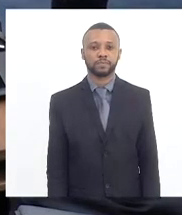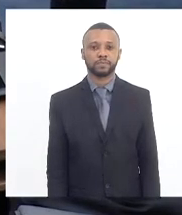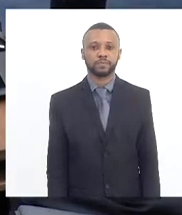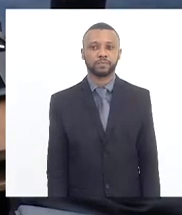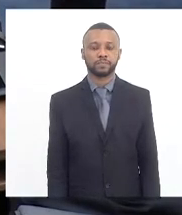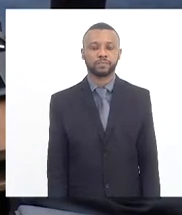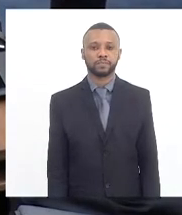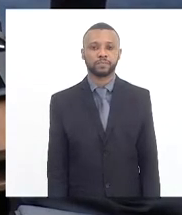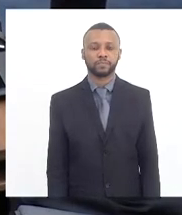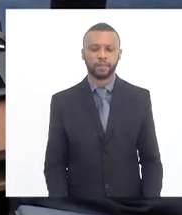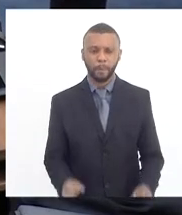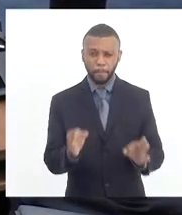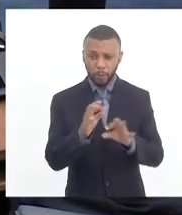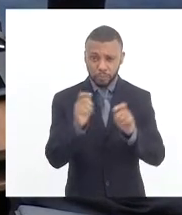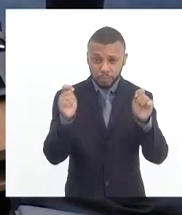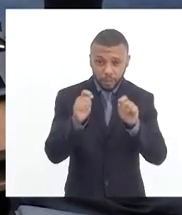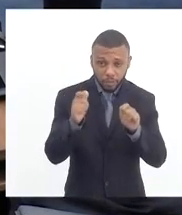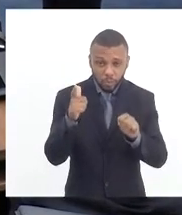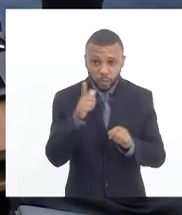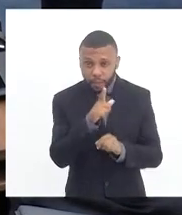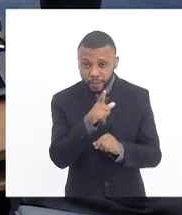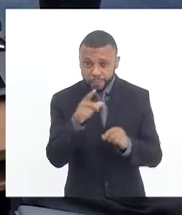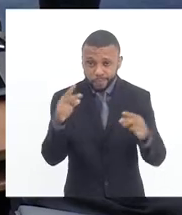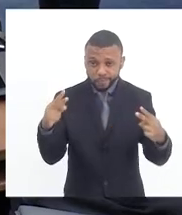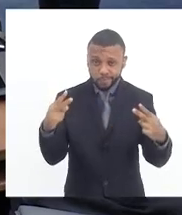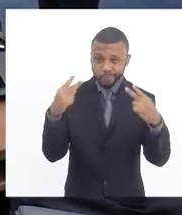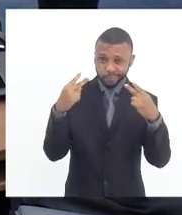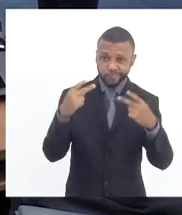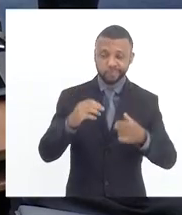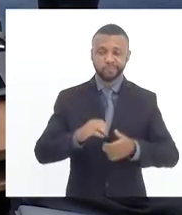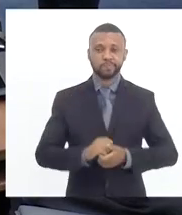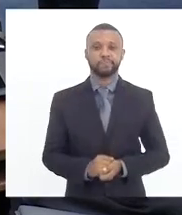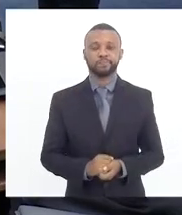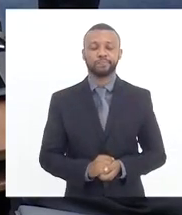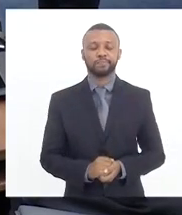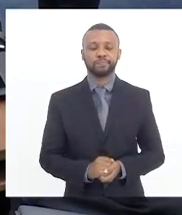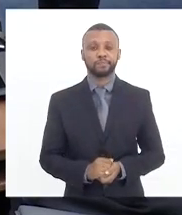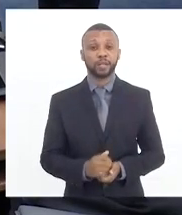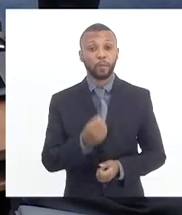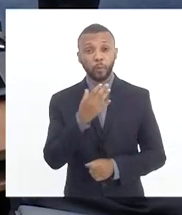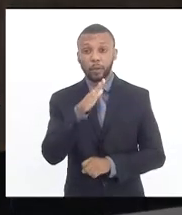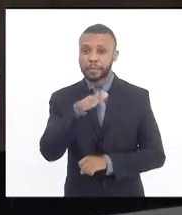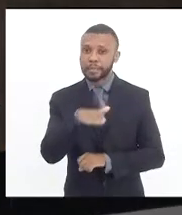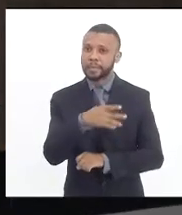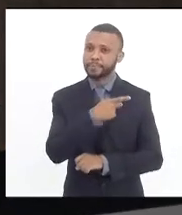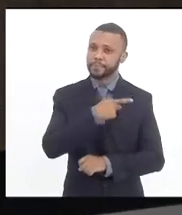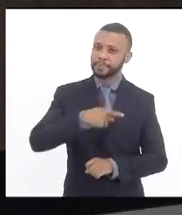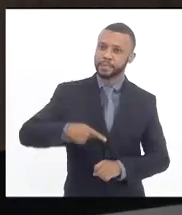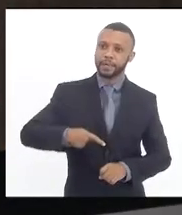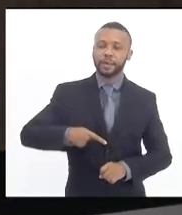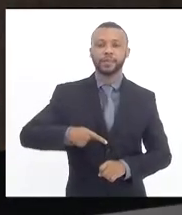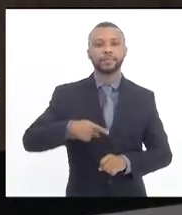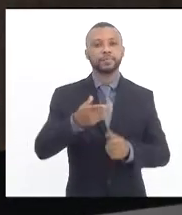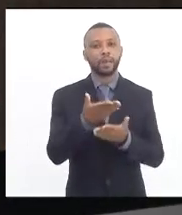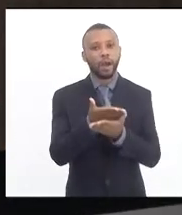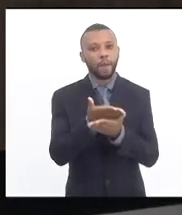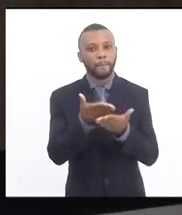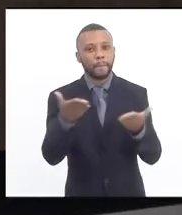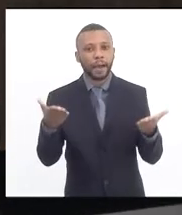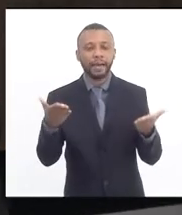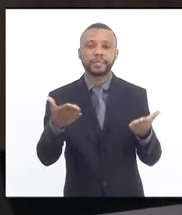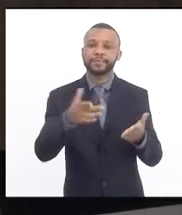eu escuto Oi boa tarde Presidente Boa tarde é hoje demais integrantes da mesa